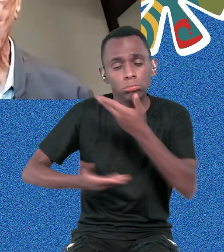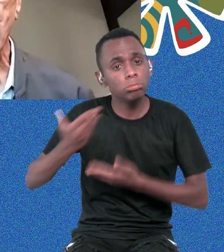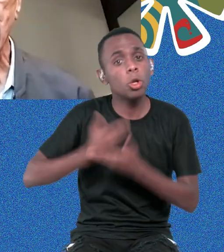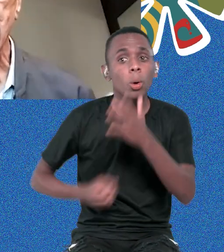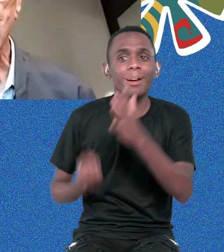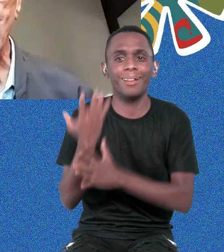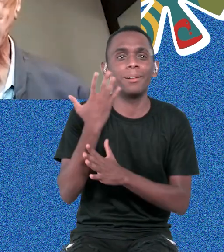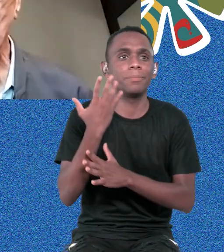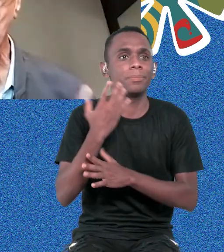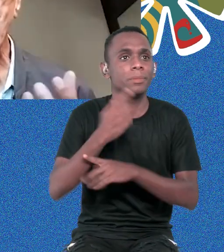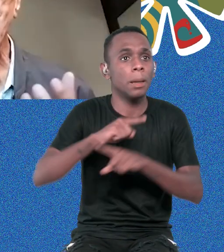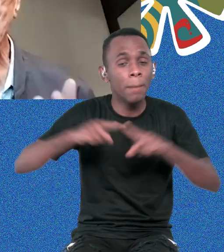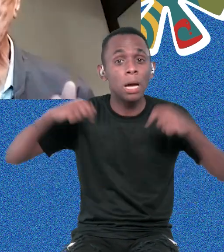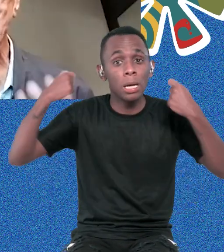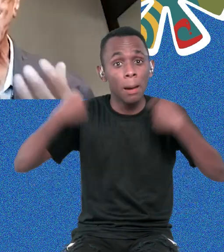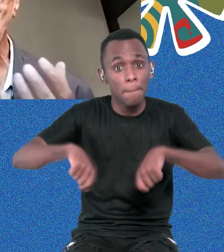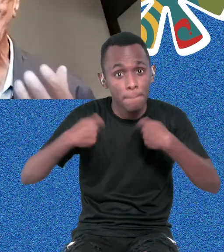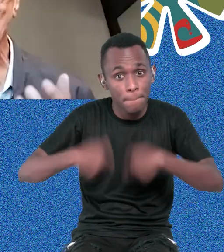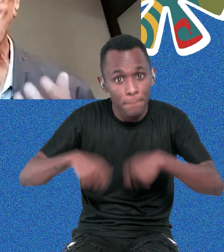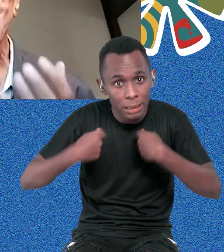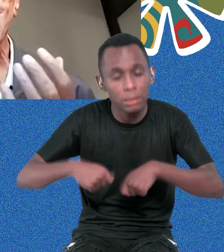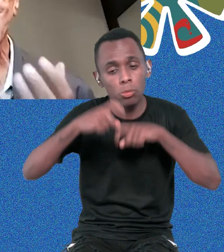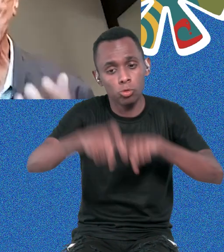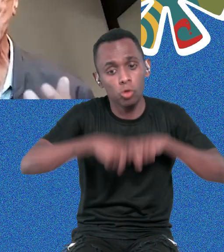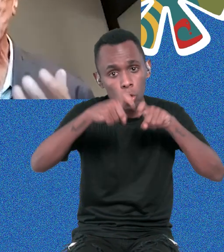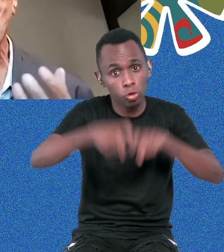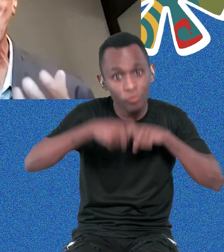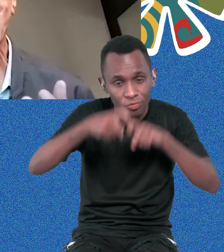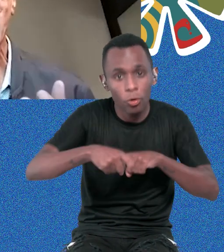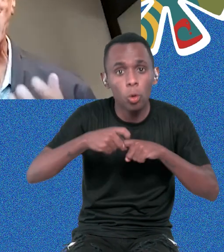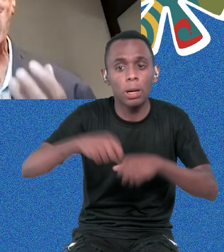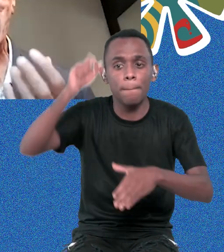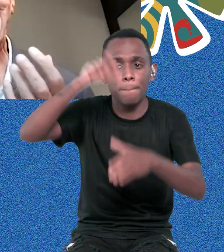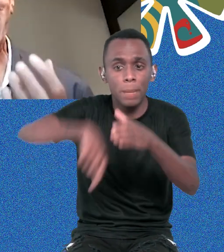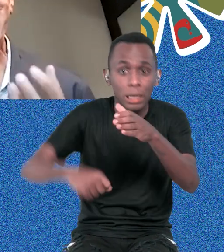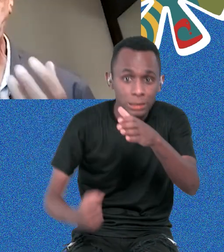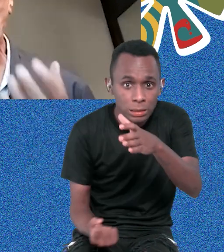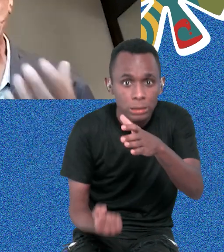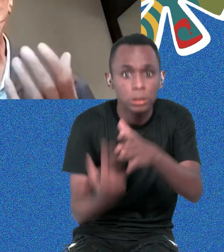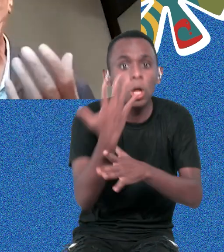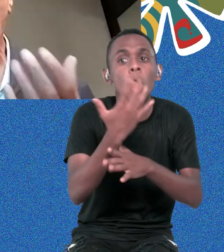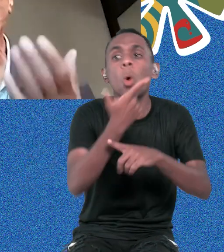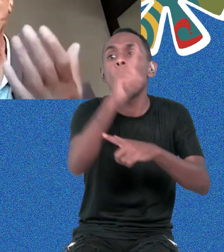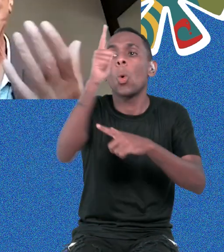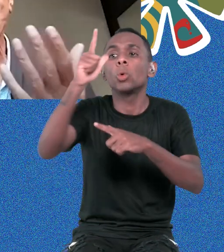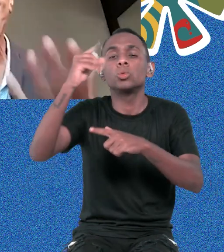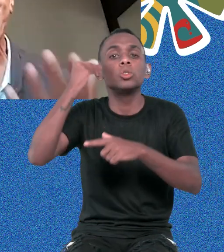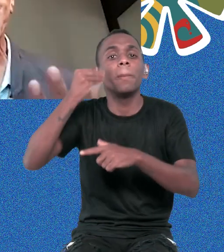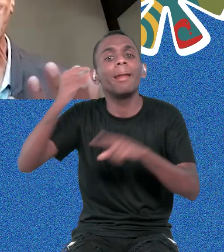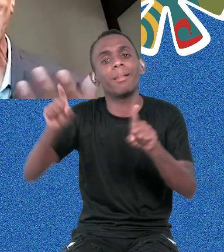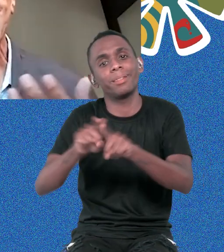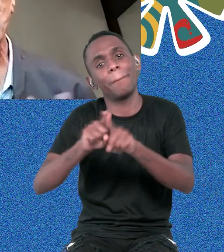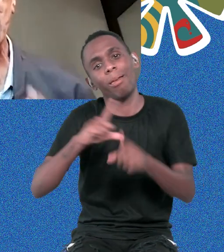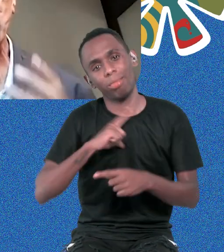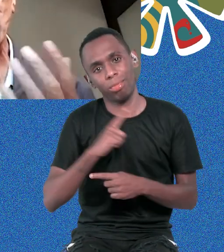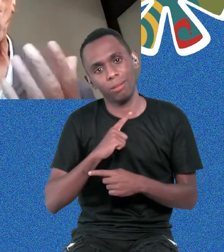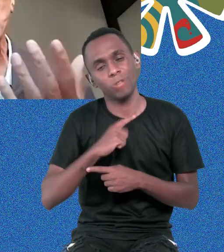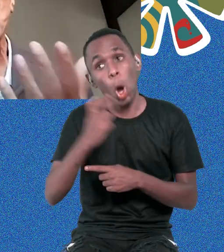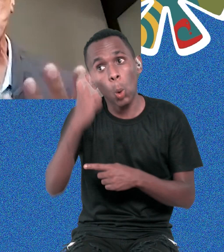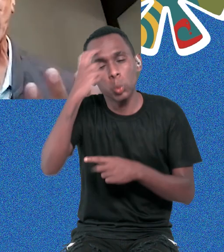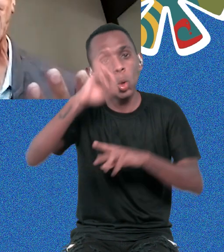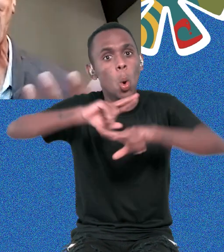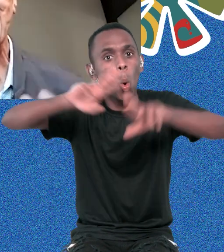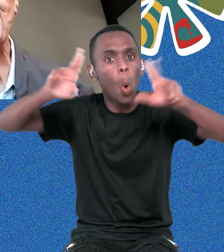produzidos. Mas ocupemos o patrimônio, o latifúndio do saber para plantar nossos outros saberes, nossas